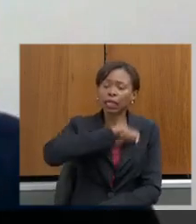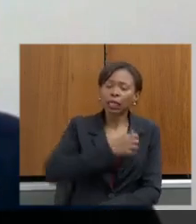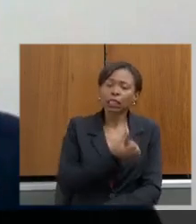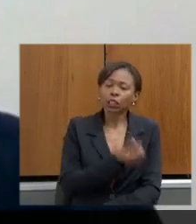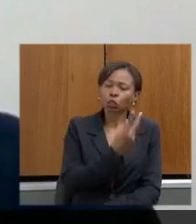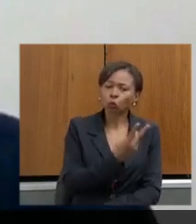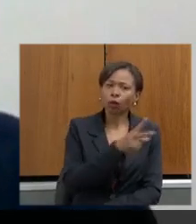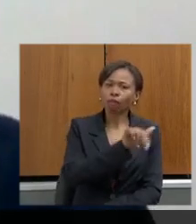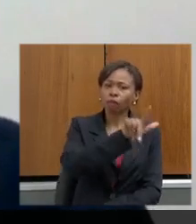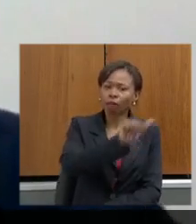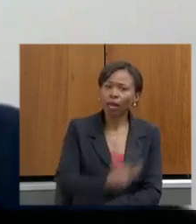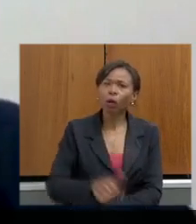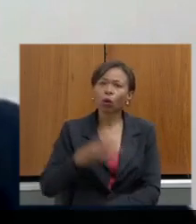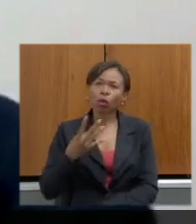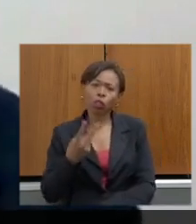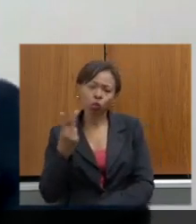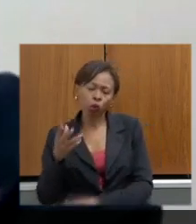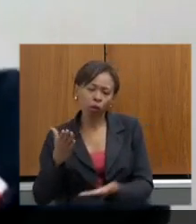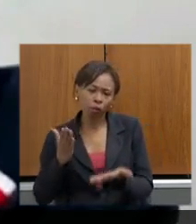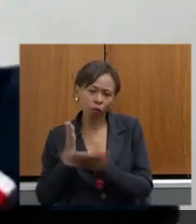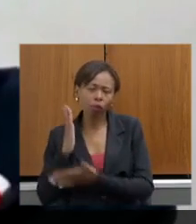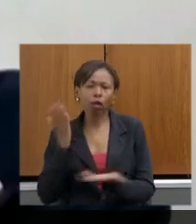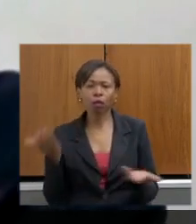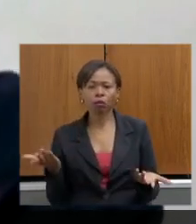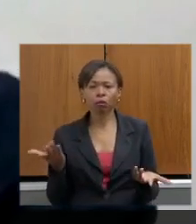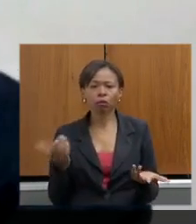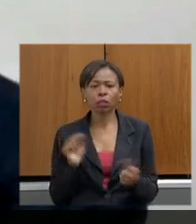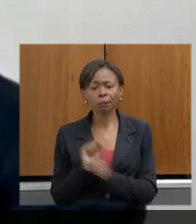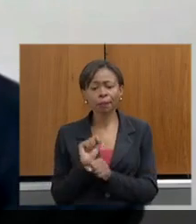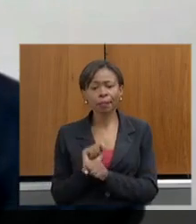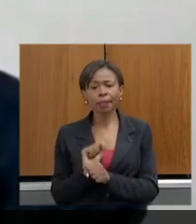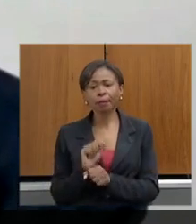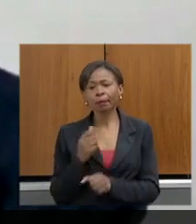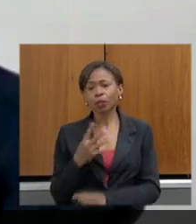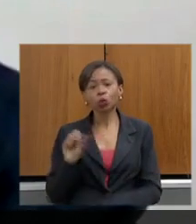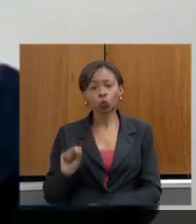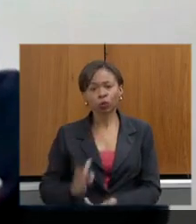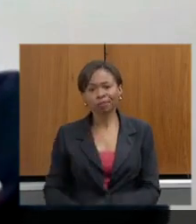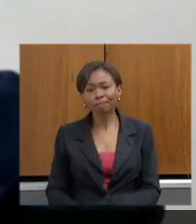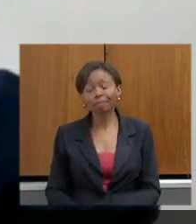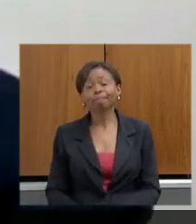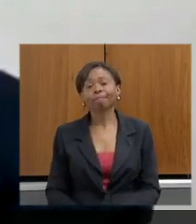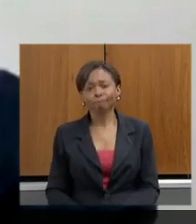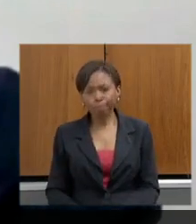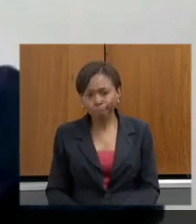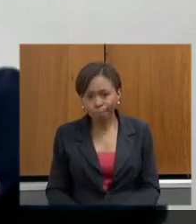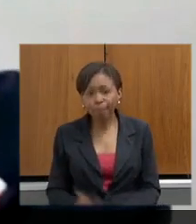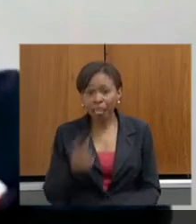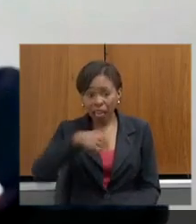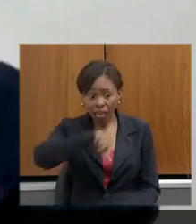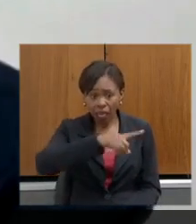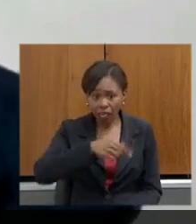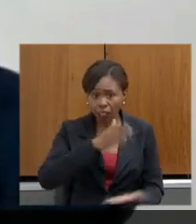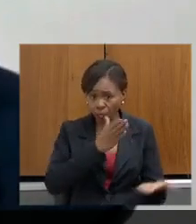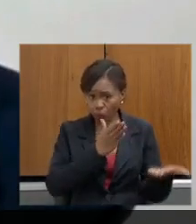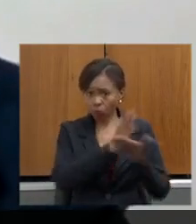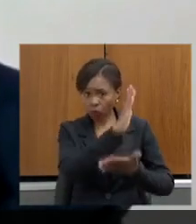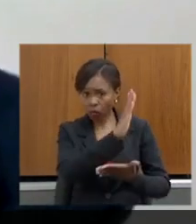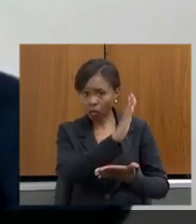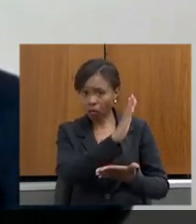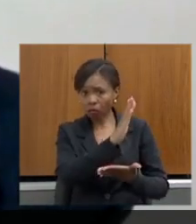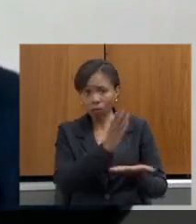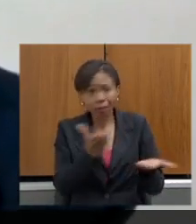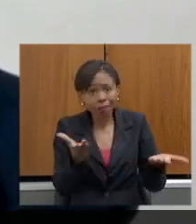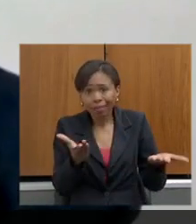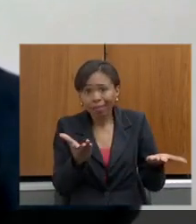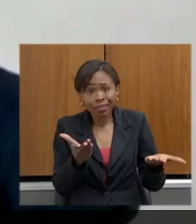140 aprovado setenta e Oito de Setembro Olha o é isso esses aprovados Já não